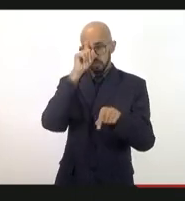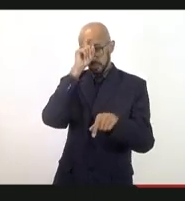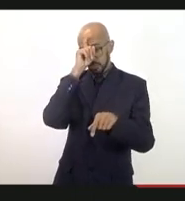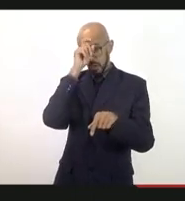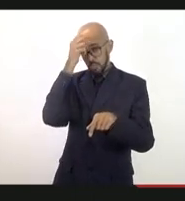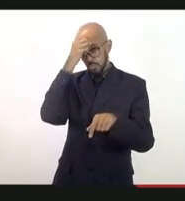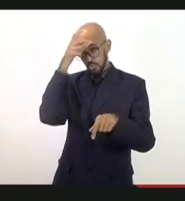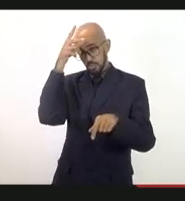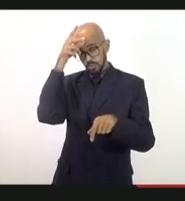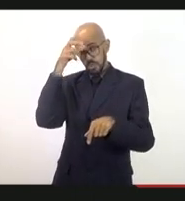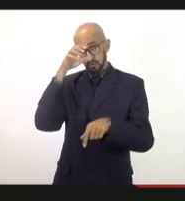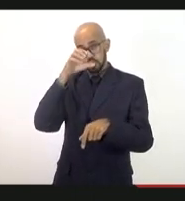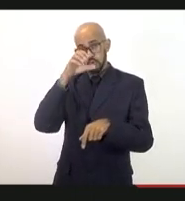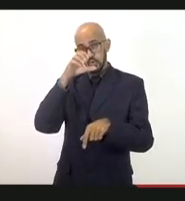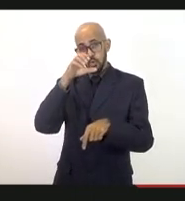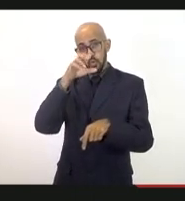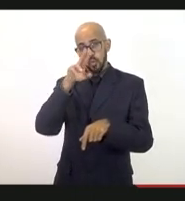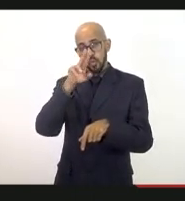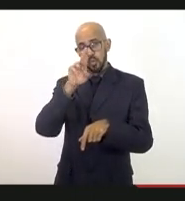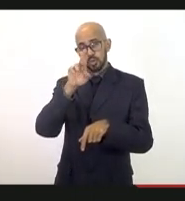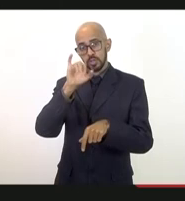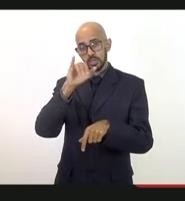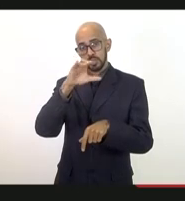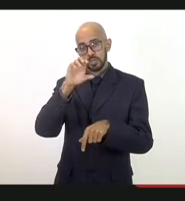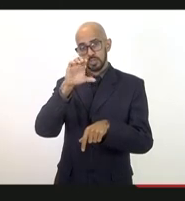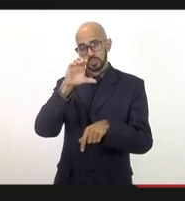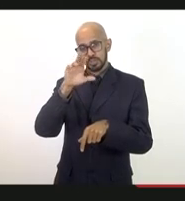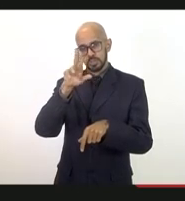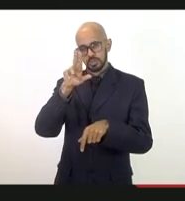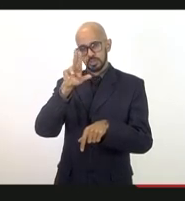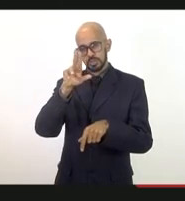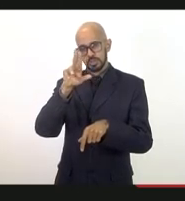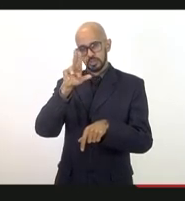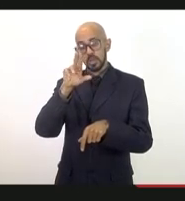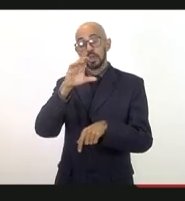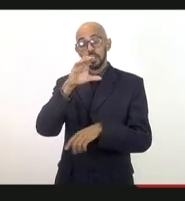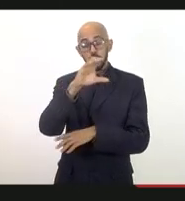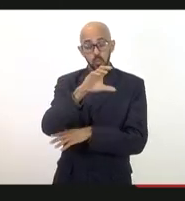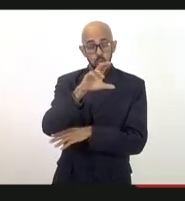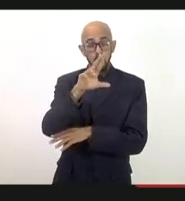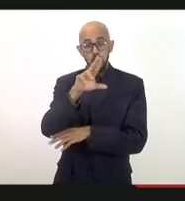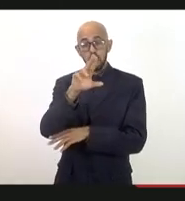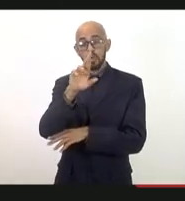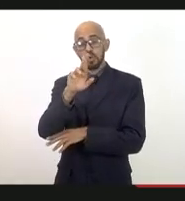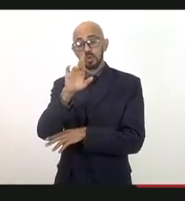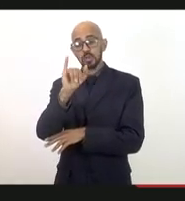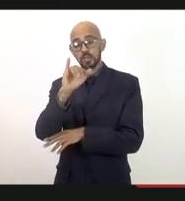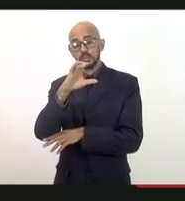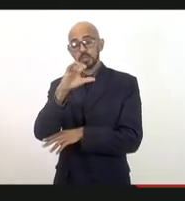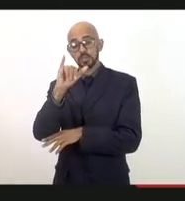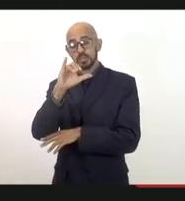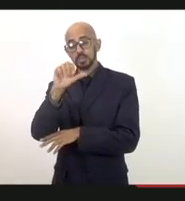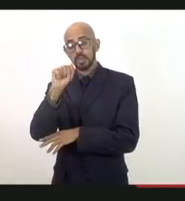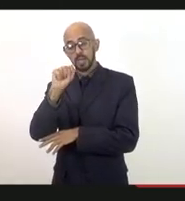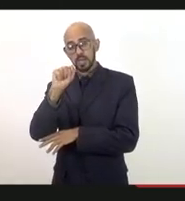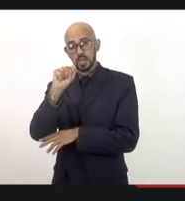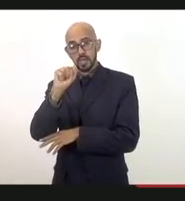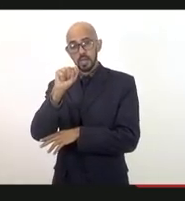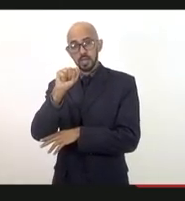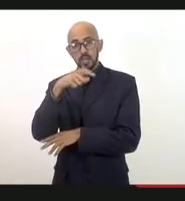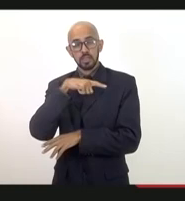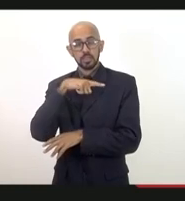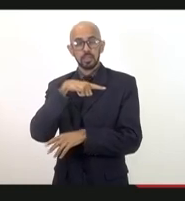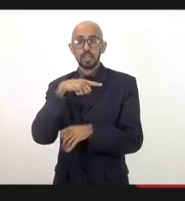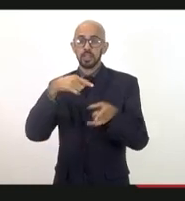um serviço que é pequeno, se eu não me engano, tem 2 leitos, muito pouco, que também, na minha concepção, embora seja